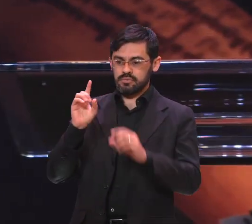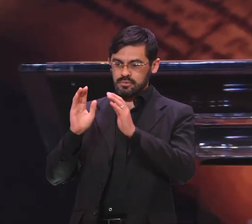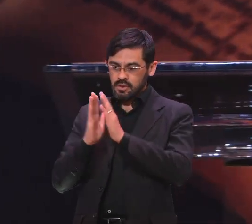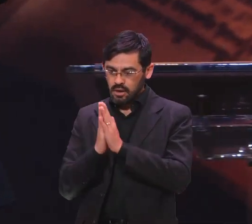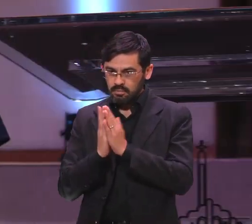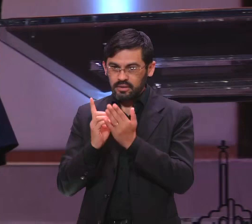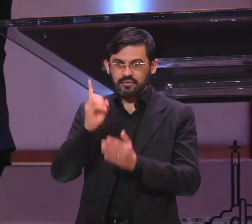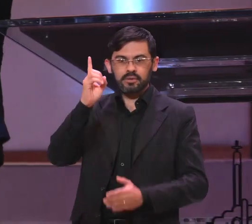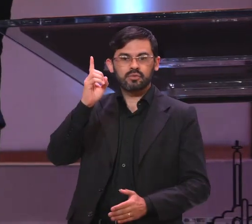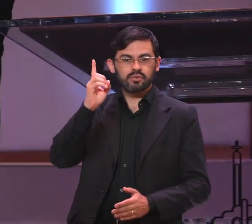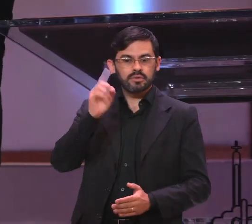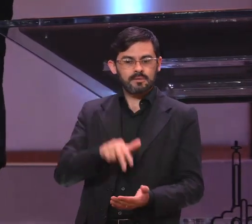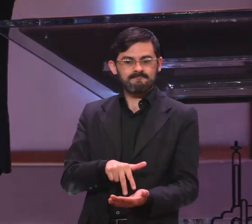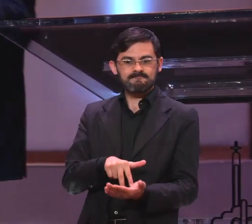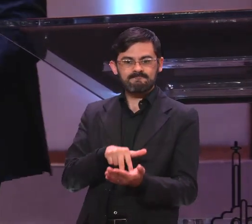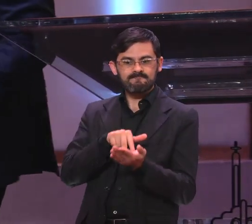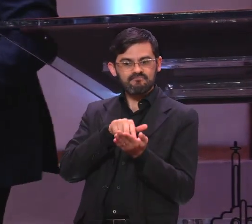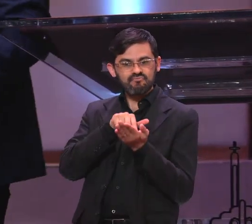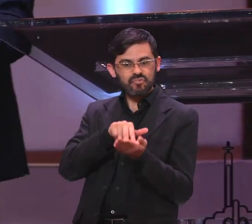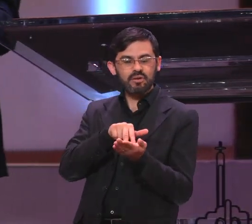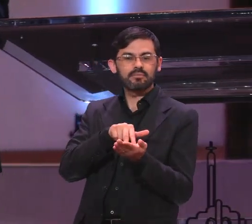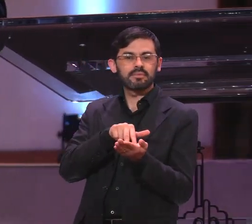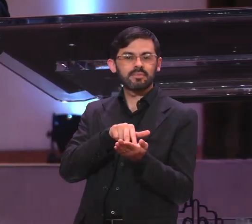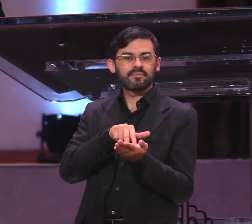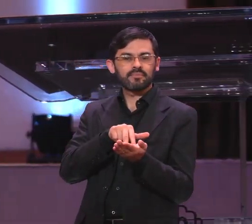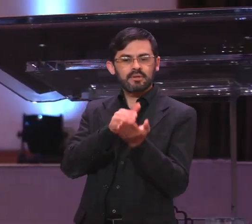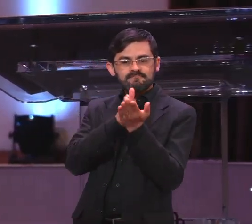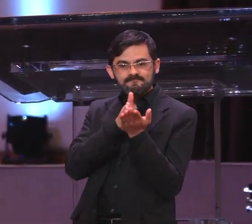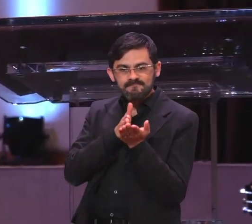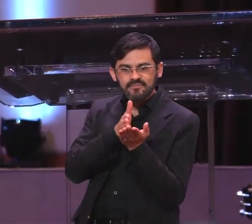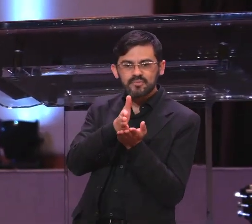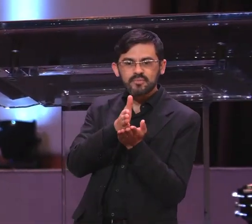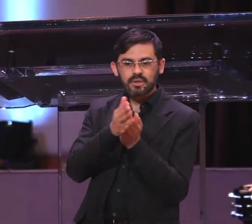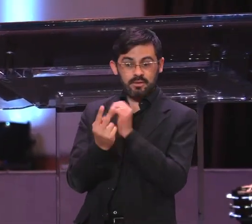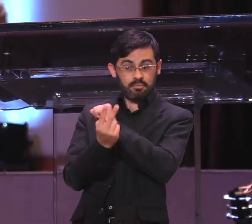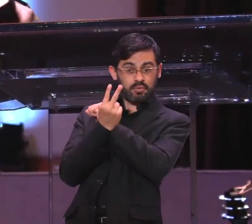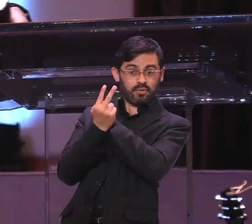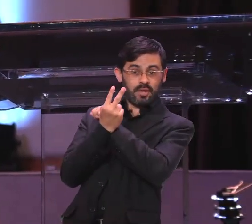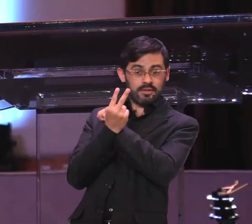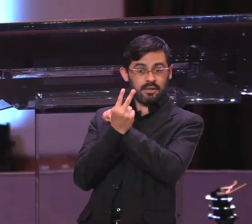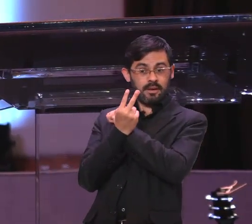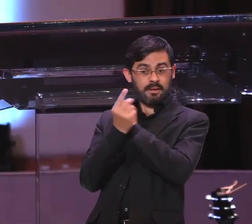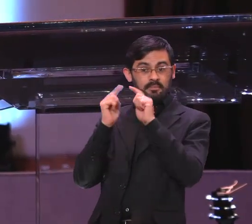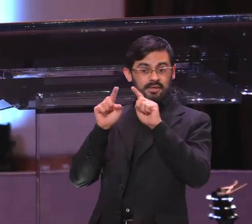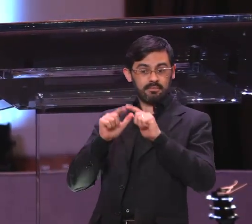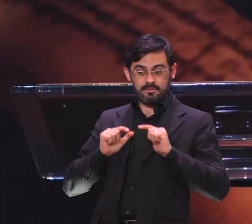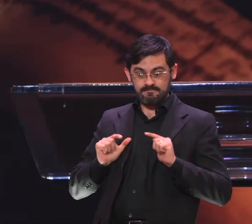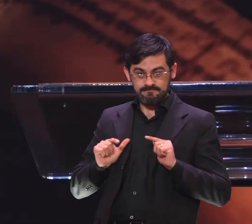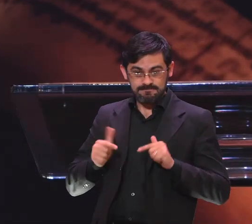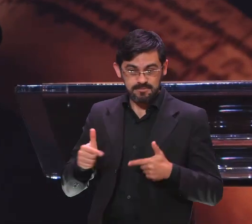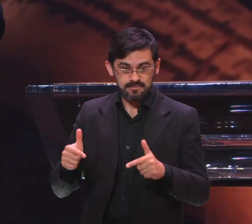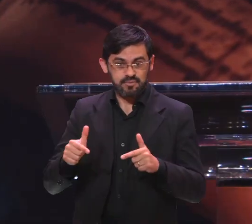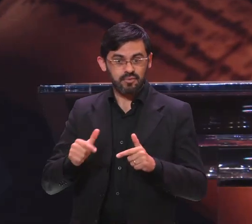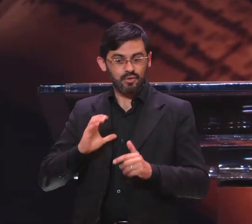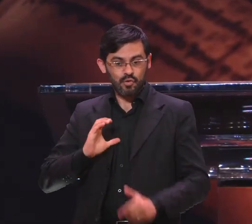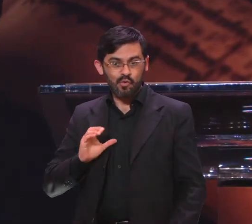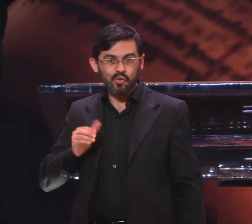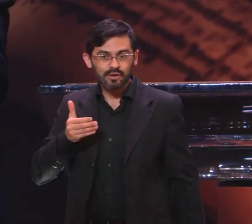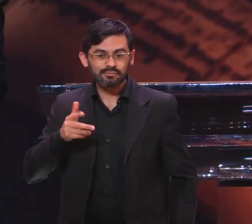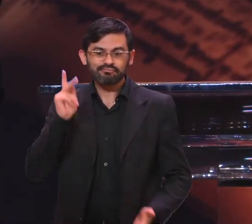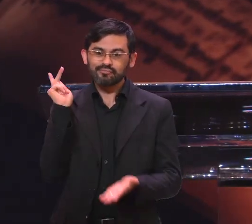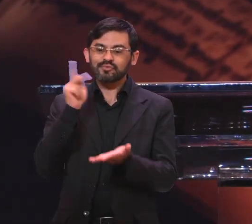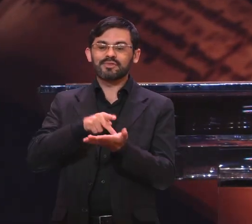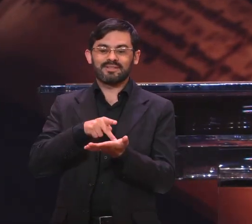ele anda firme, ele se protege, ao mesmo tempo ele é audacioso,